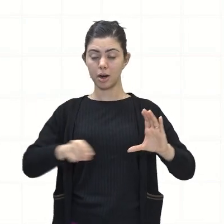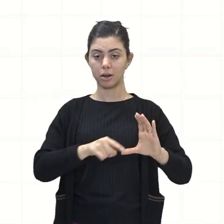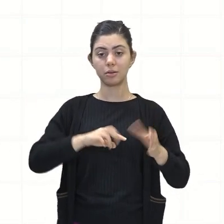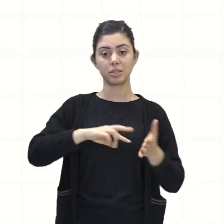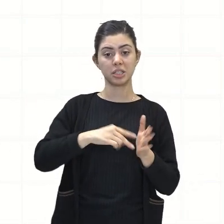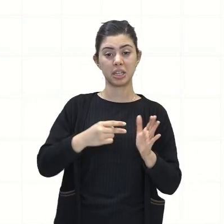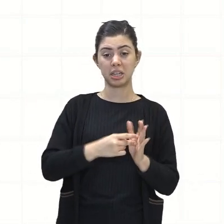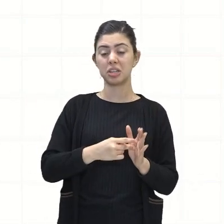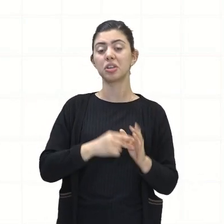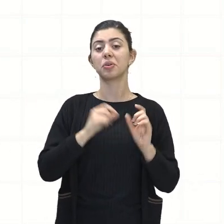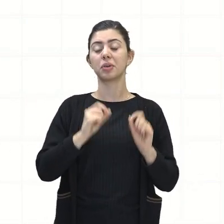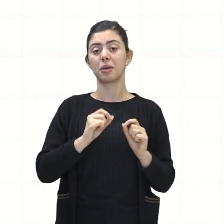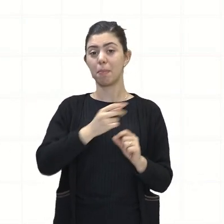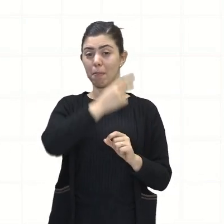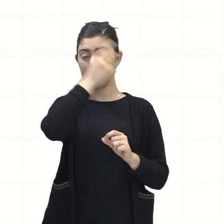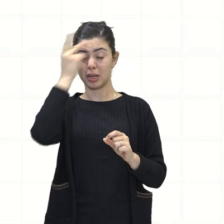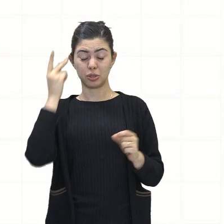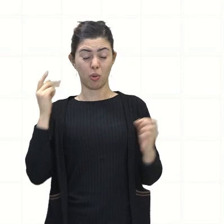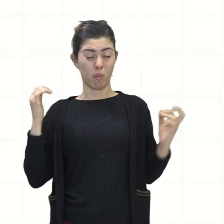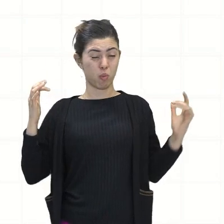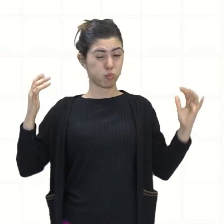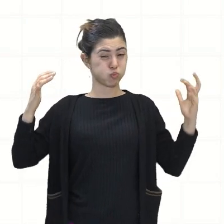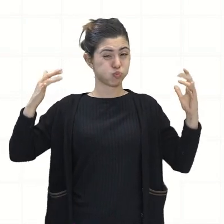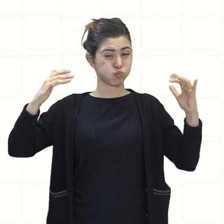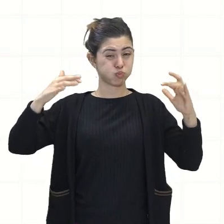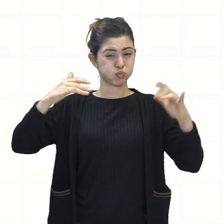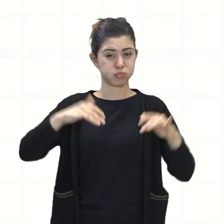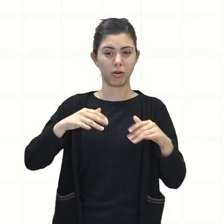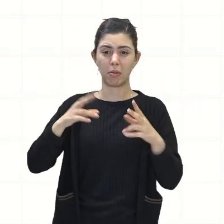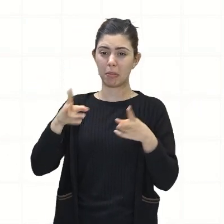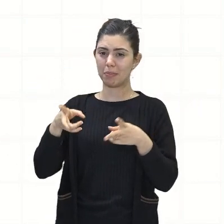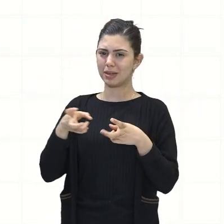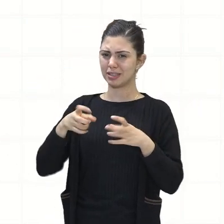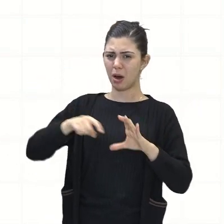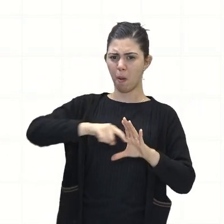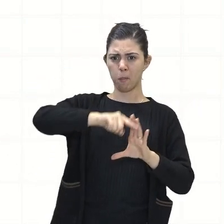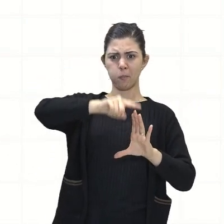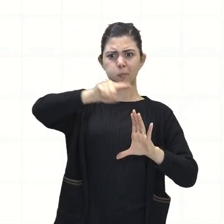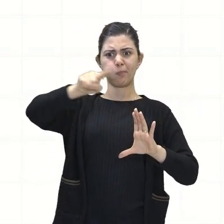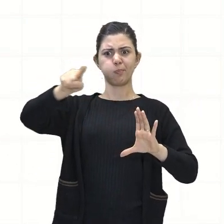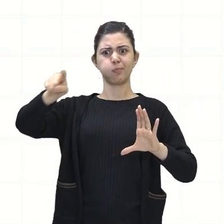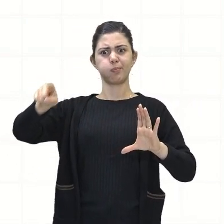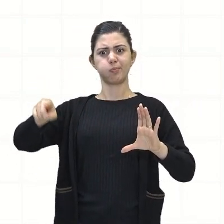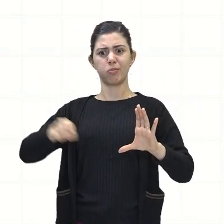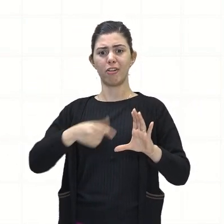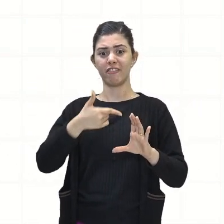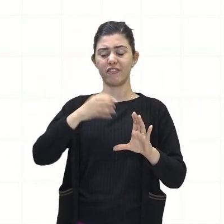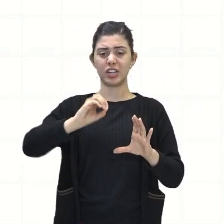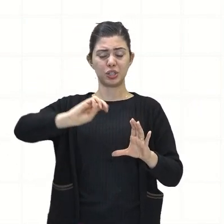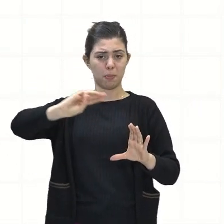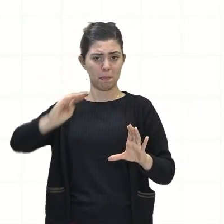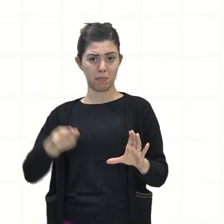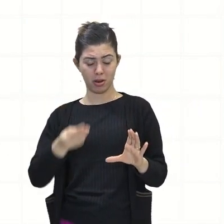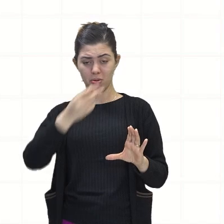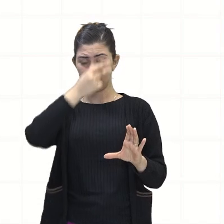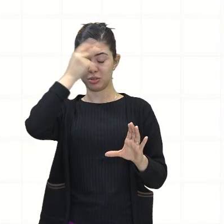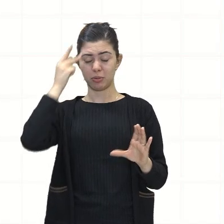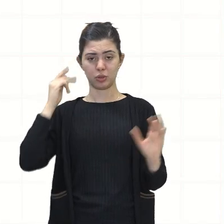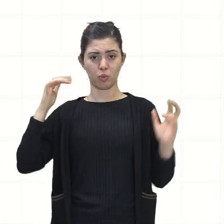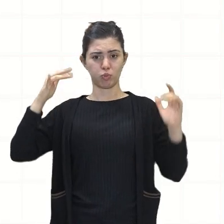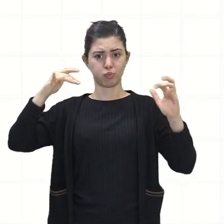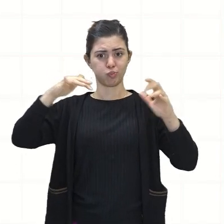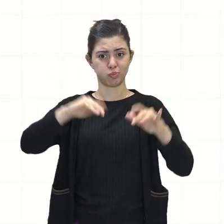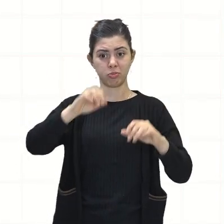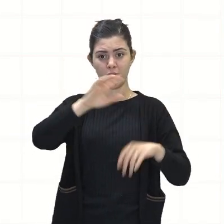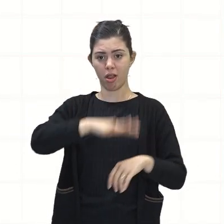tem mais pessoas vivendo, né? Olha esses círculos grandões aí que representam 20 milhões de pessoas vivendo nessas